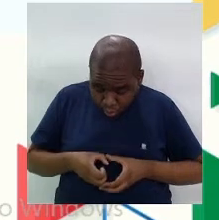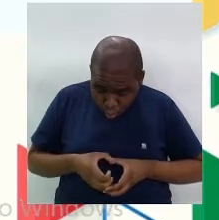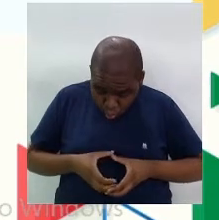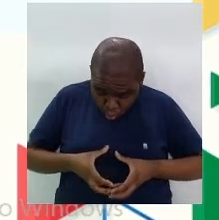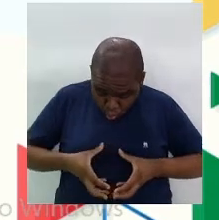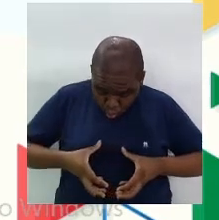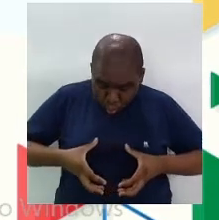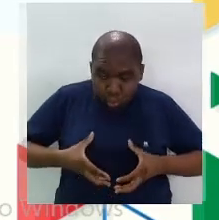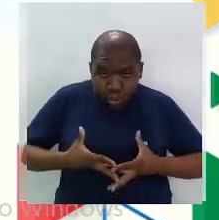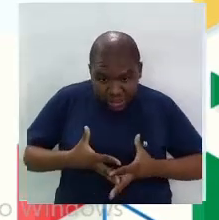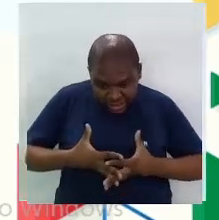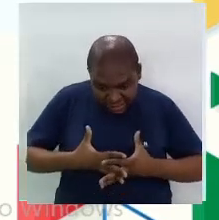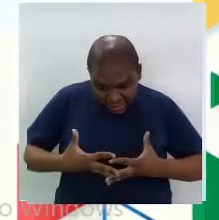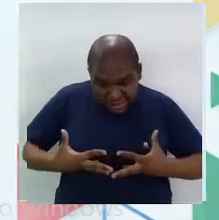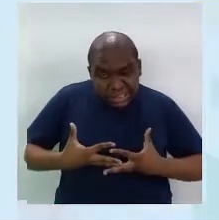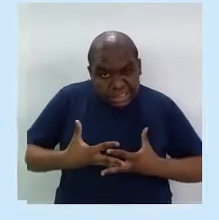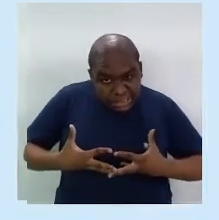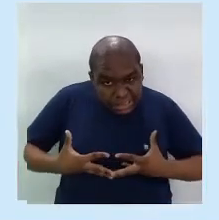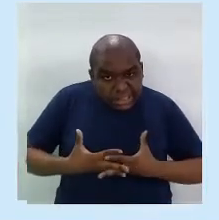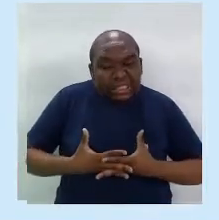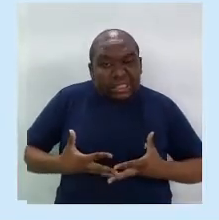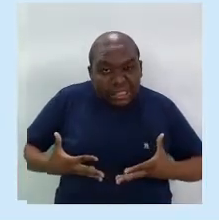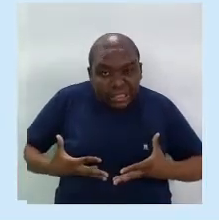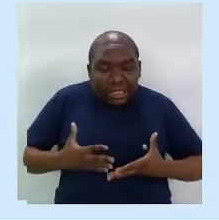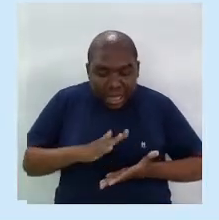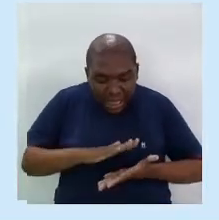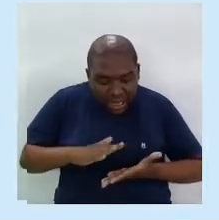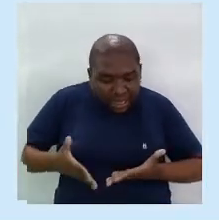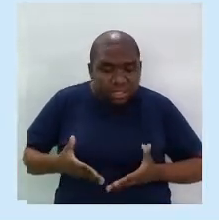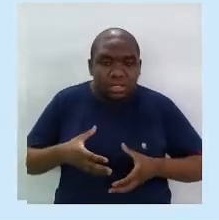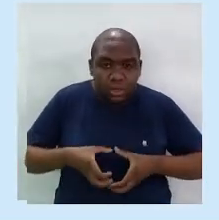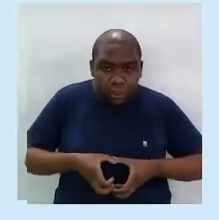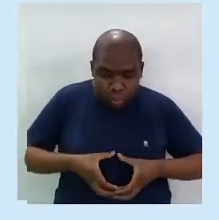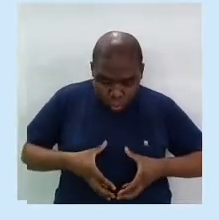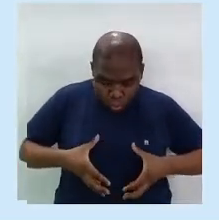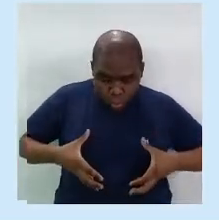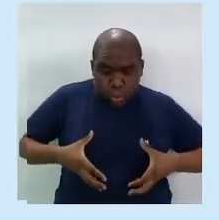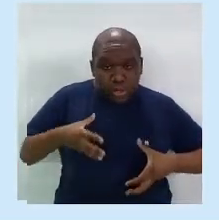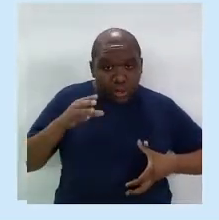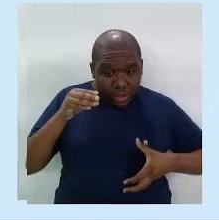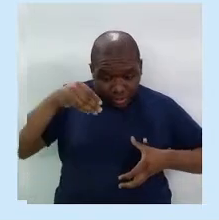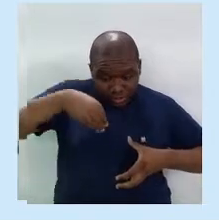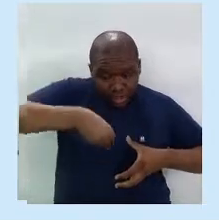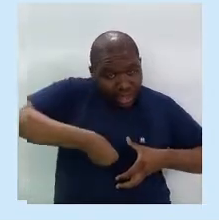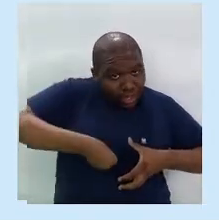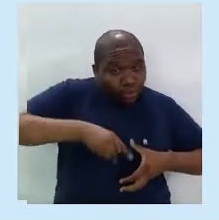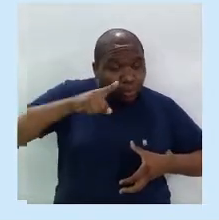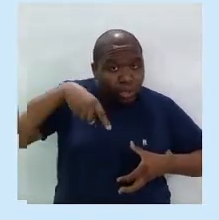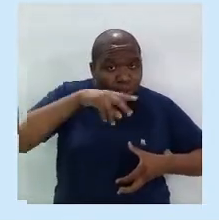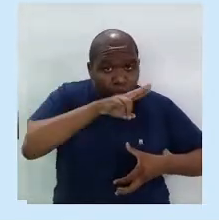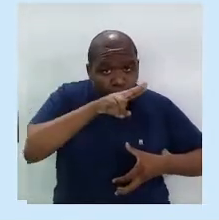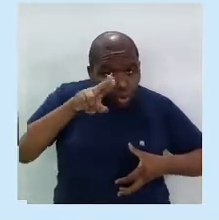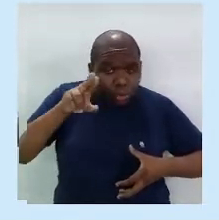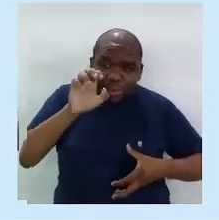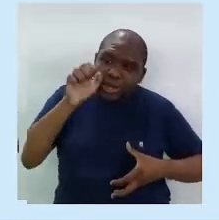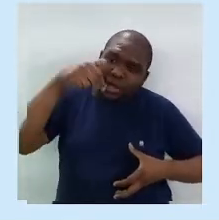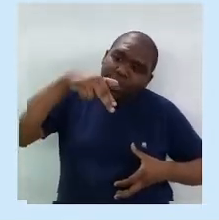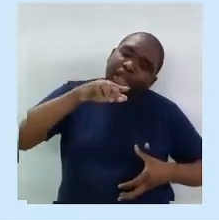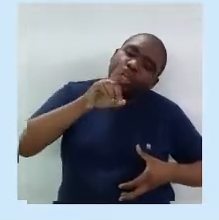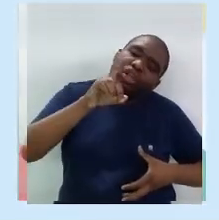grande quantidade de fibras musculares e lisas. Bom, a mais interna ela é chamada